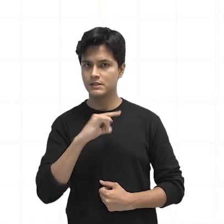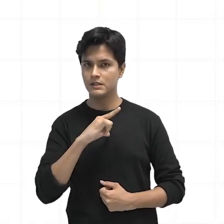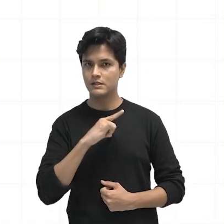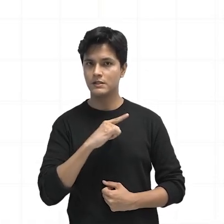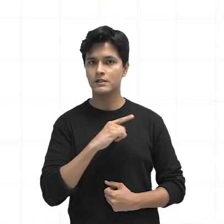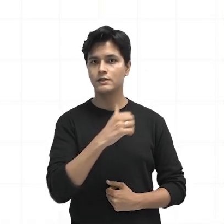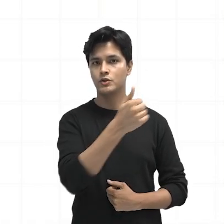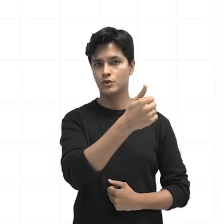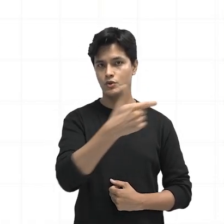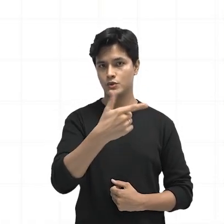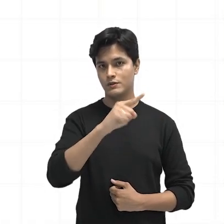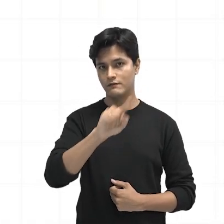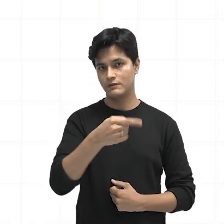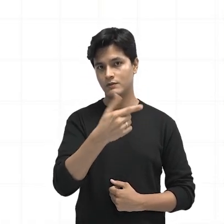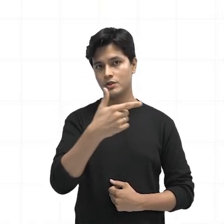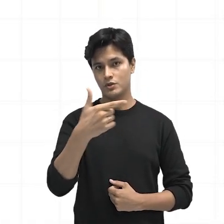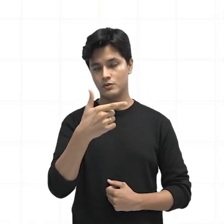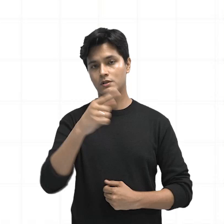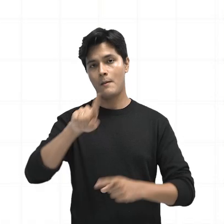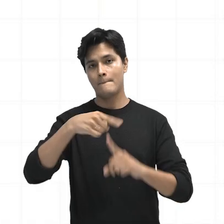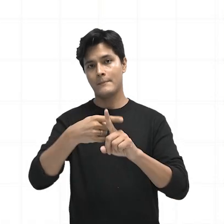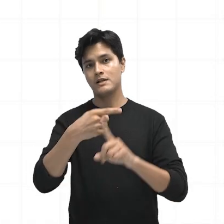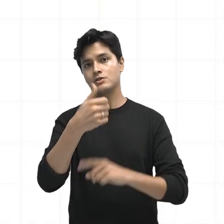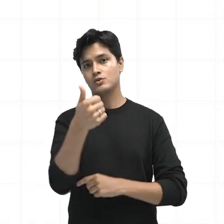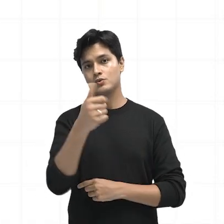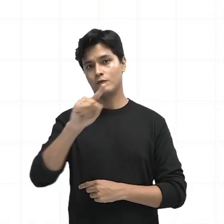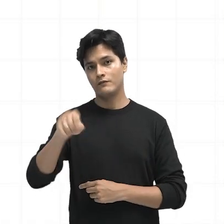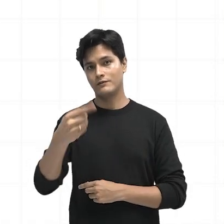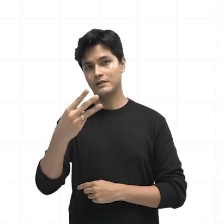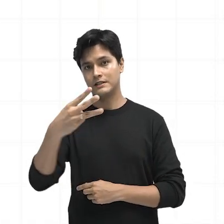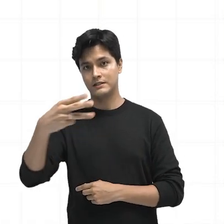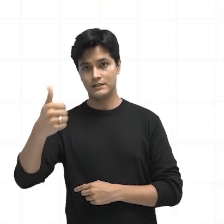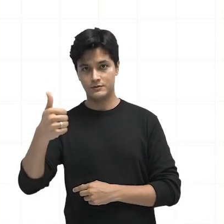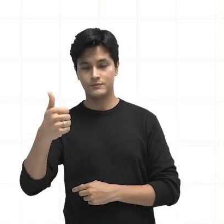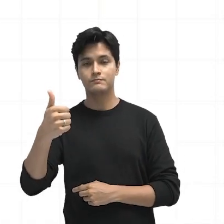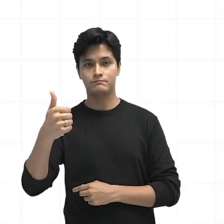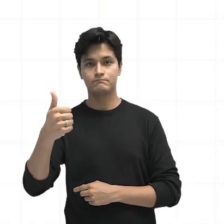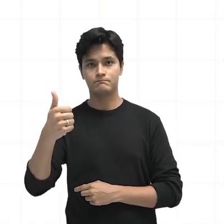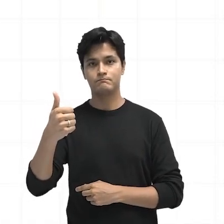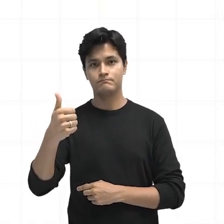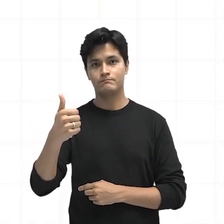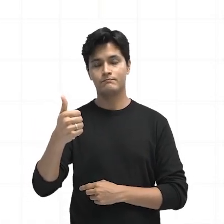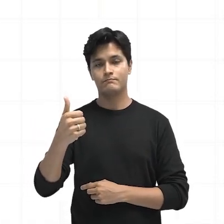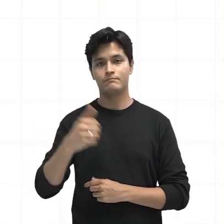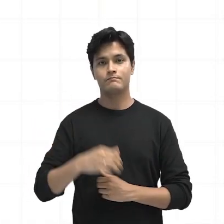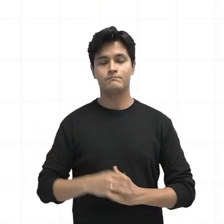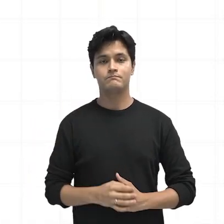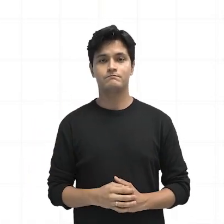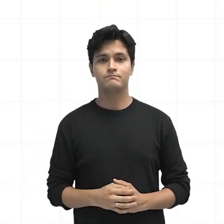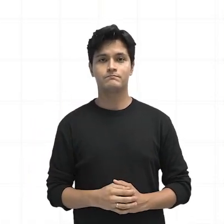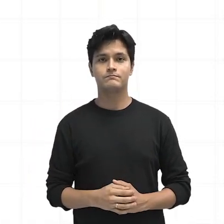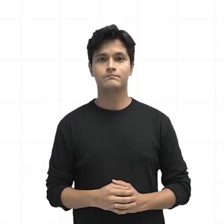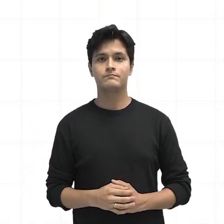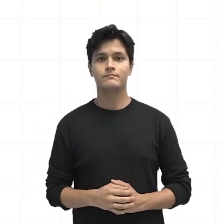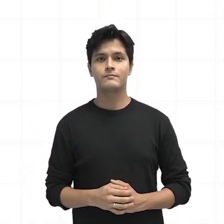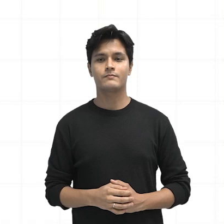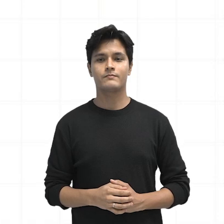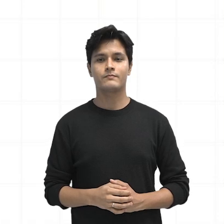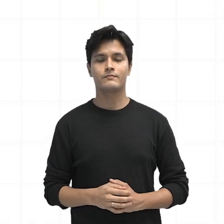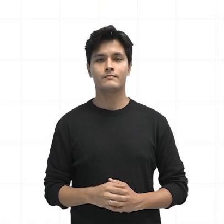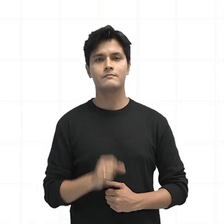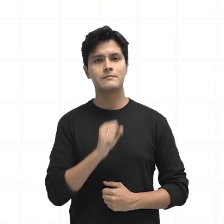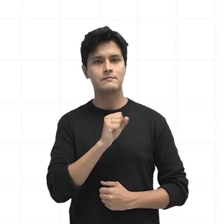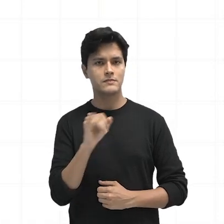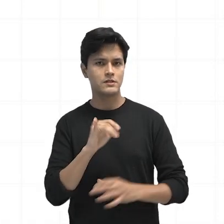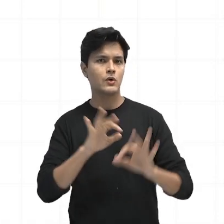12,2 somado com 1,31. E aí, de repente, por descuido seu, você vai armar